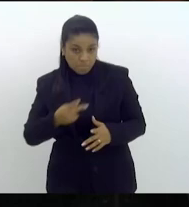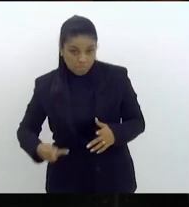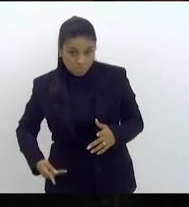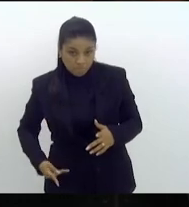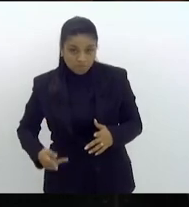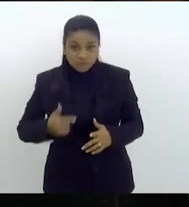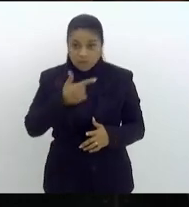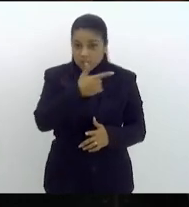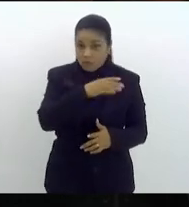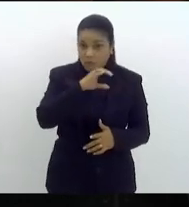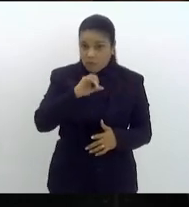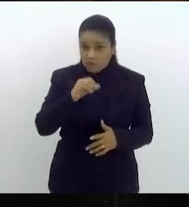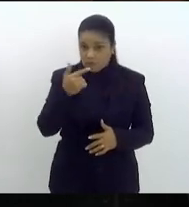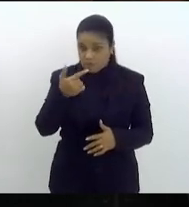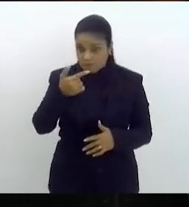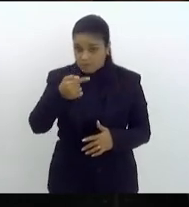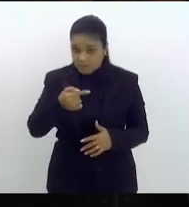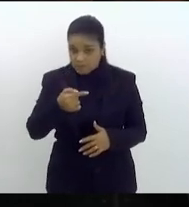2017